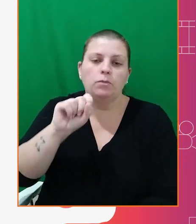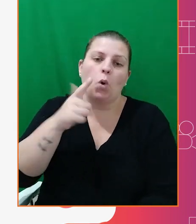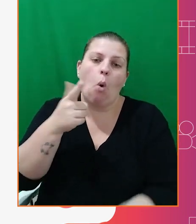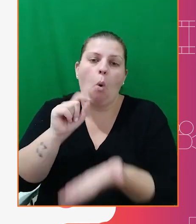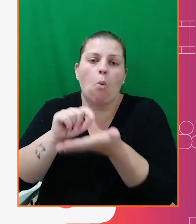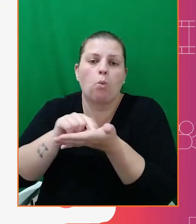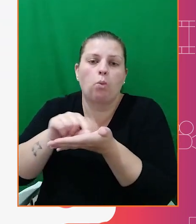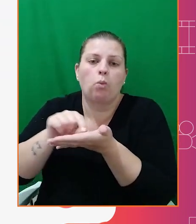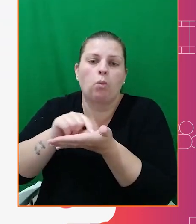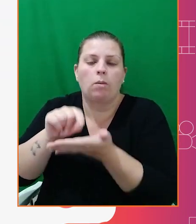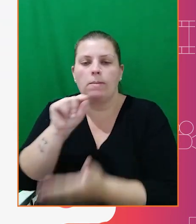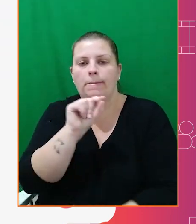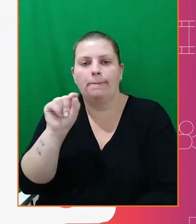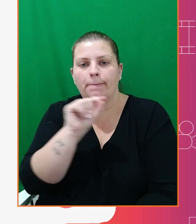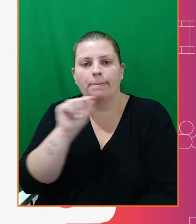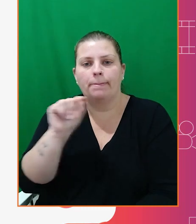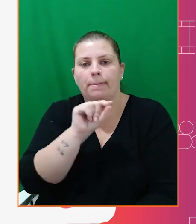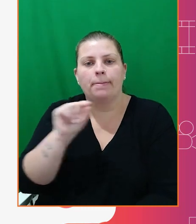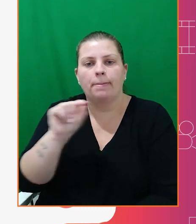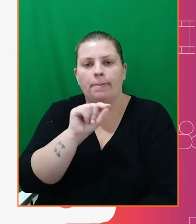sombreamento.